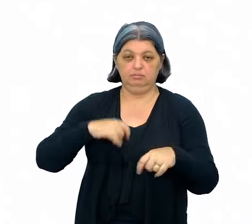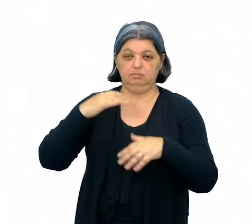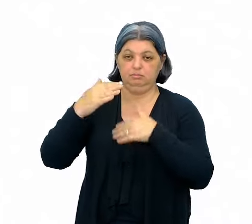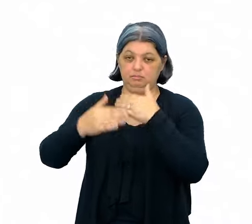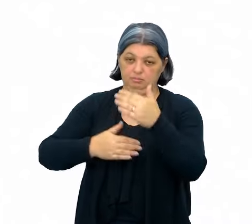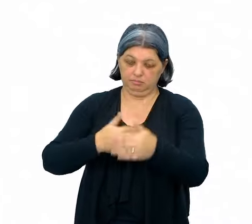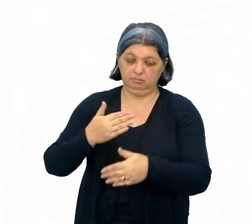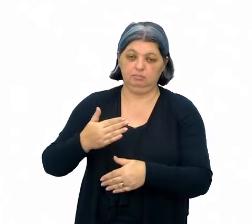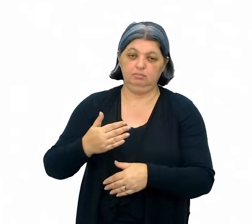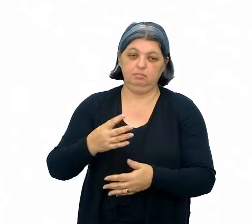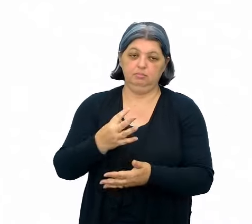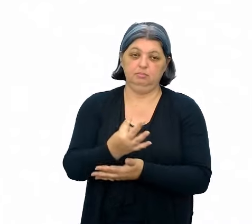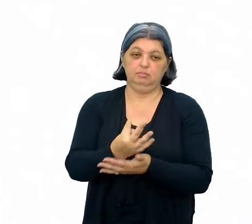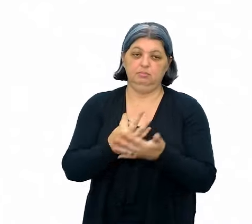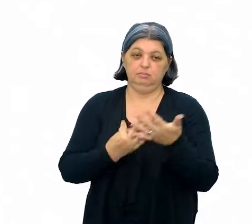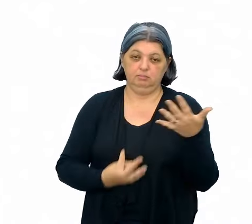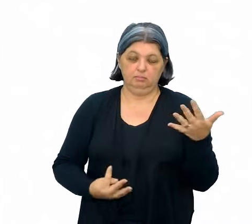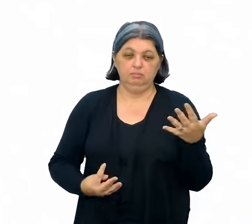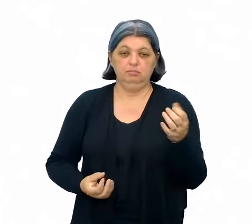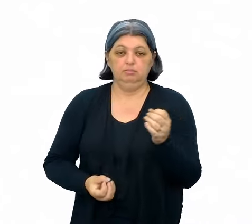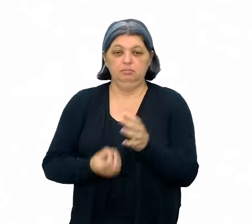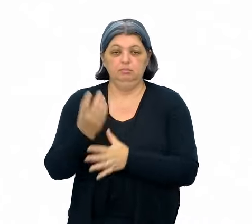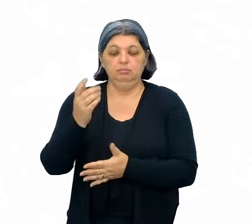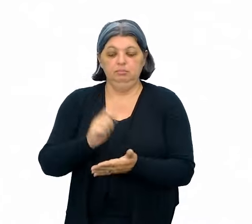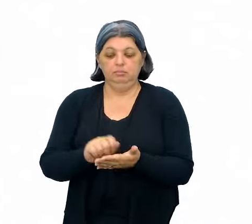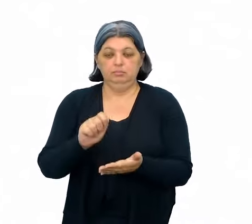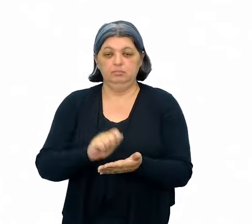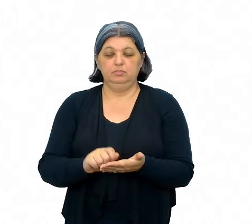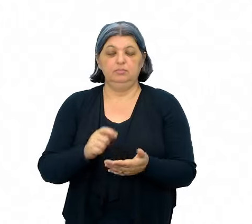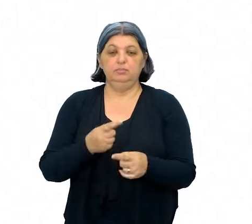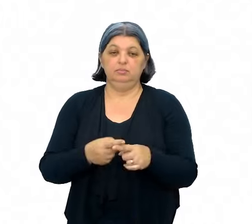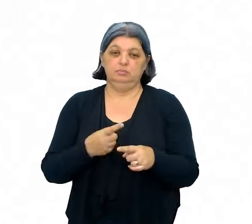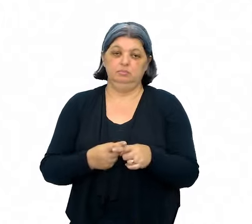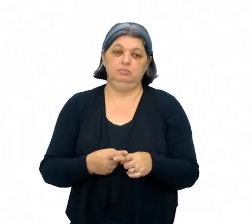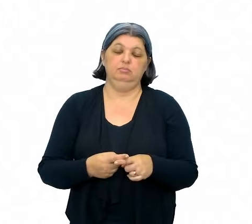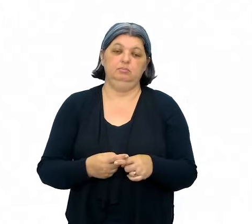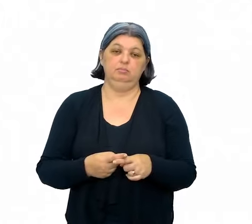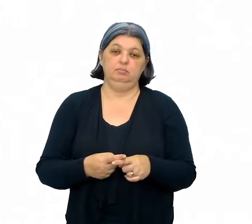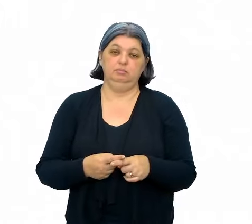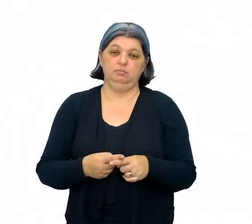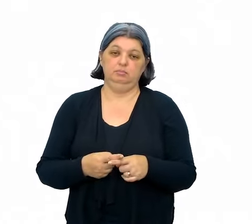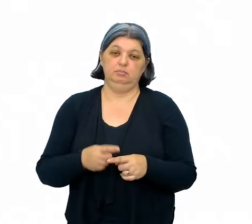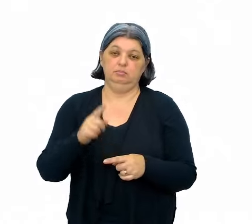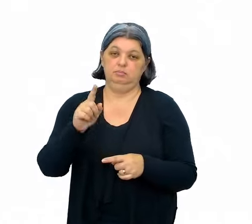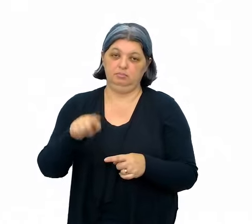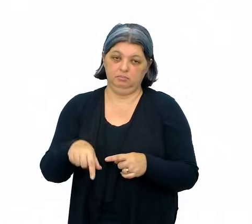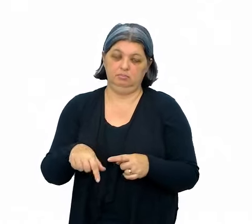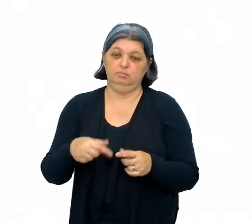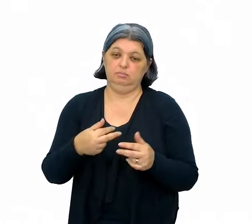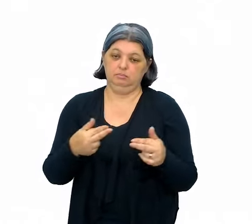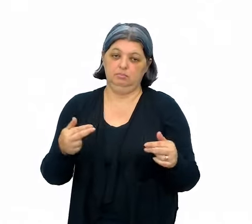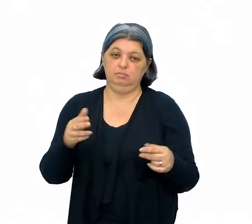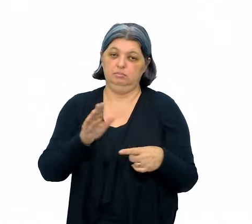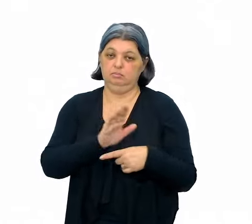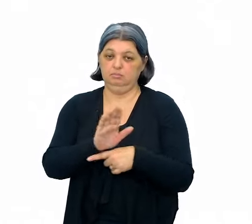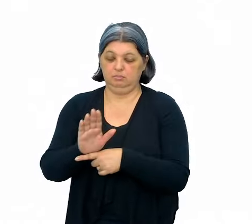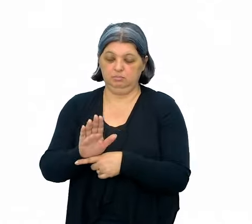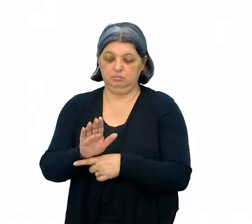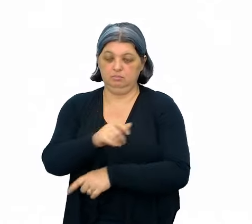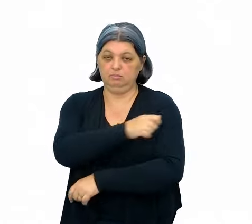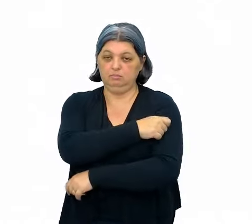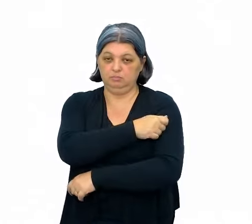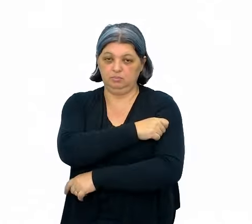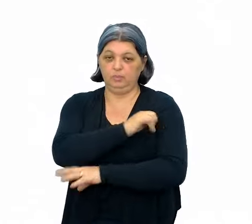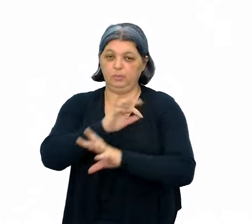de produzir textos escritos, porque é ela que contribui para repertoriar os estudantes